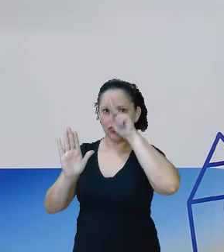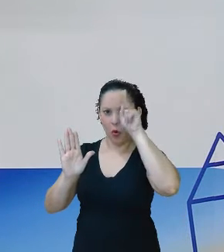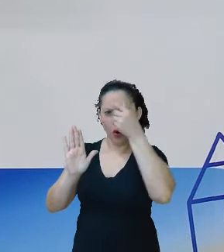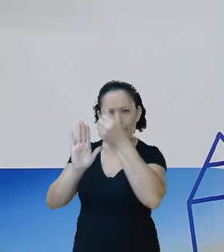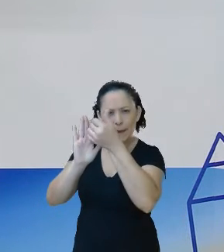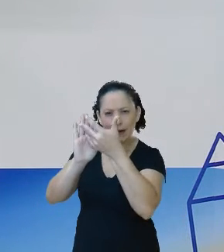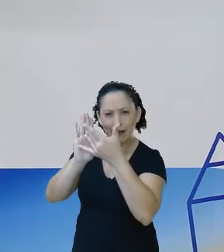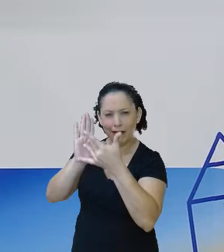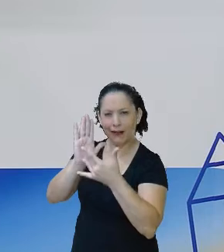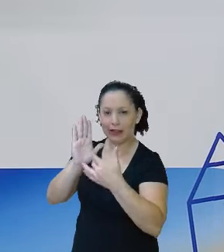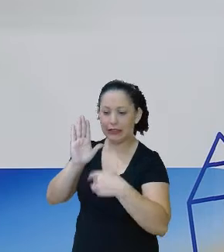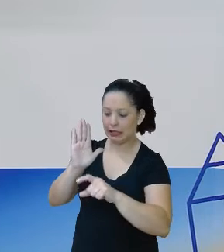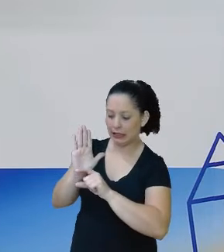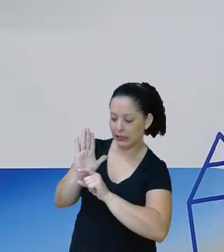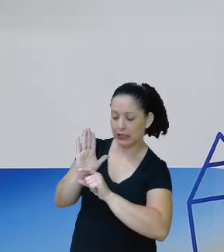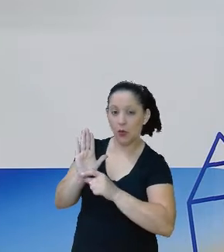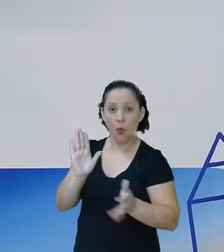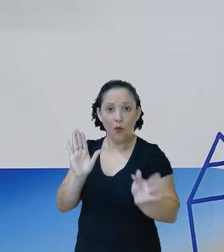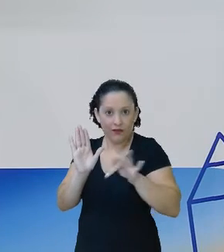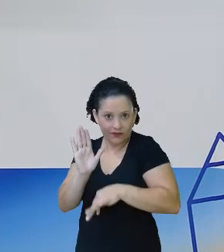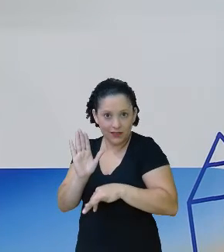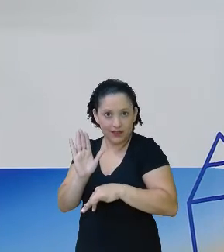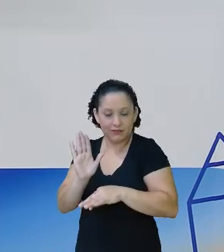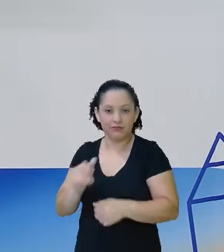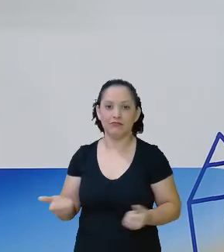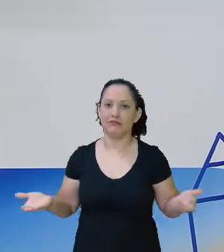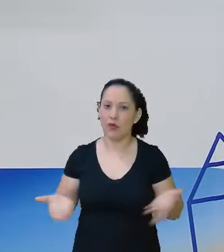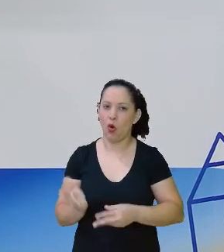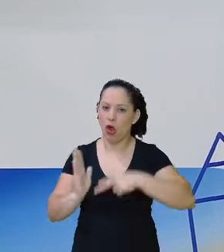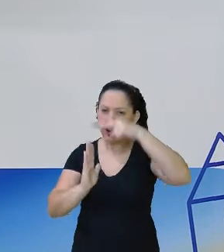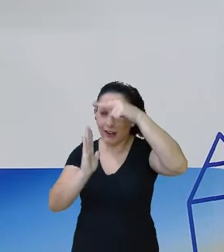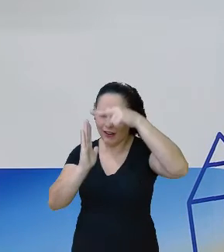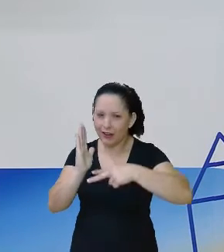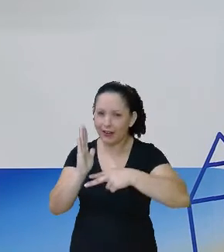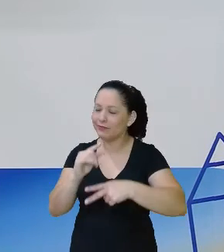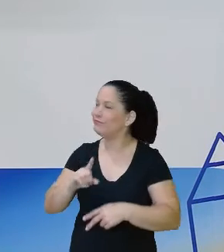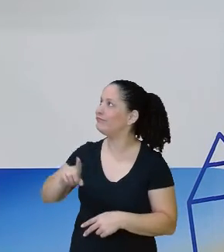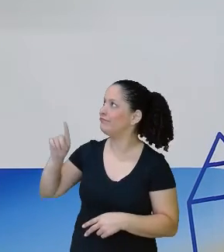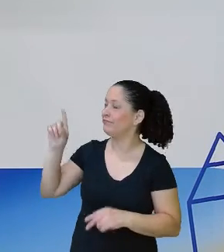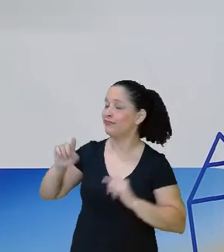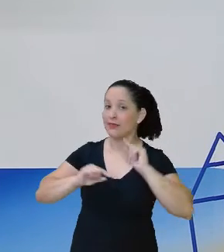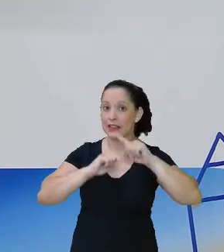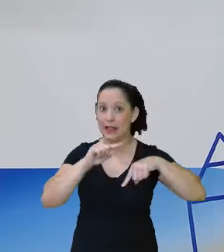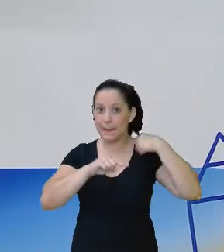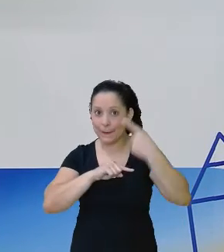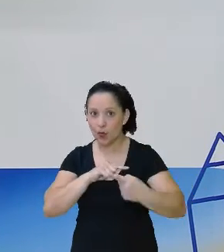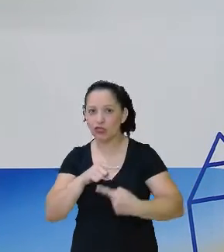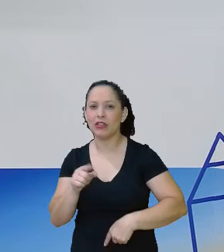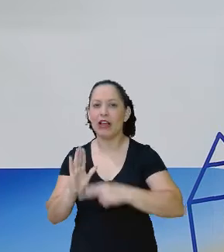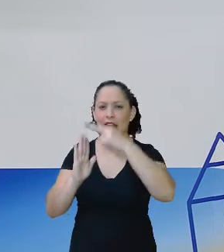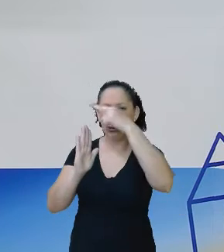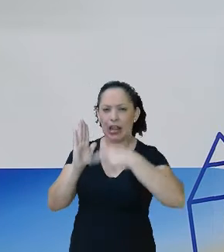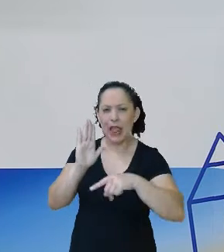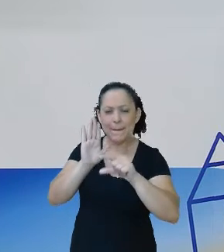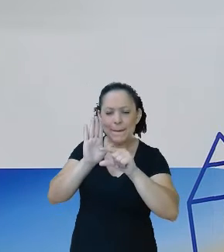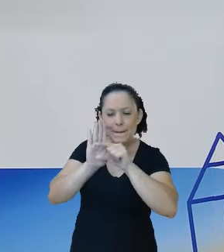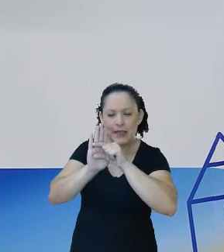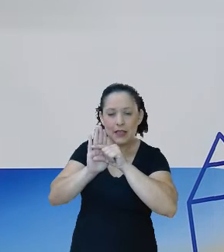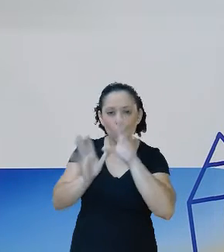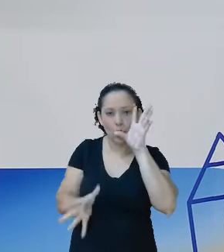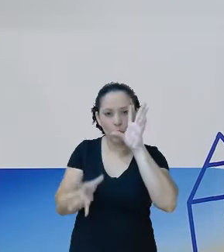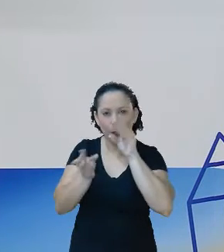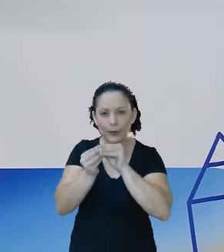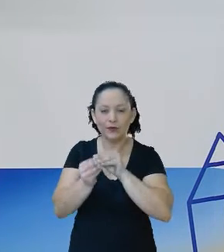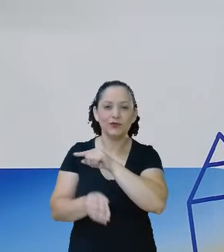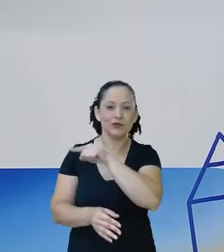conclusão. Observem isso quando a gente for ler aqui esse conto, e quando lá mais na frente lermos o mini conto, você compara se